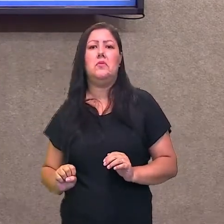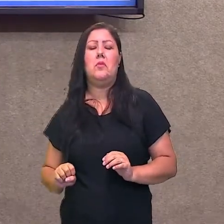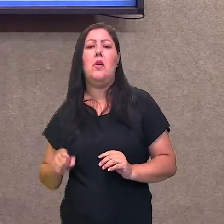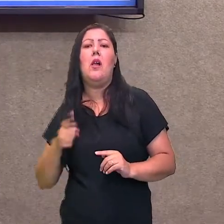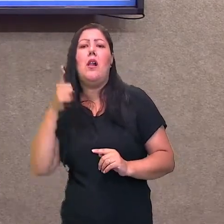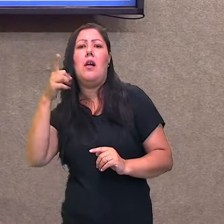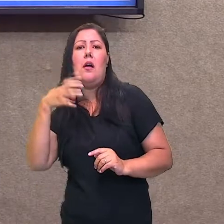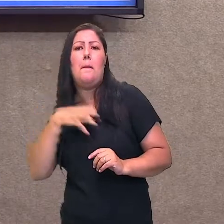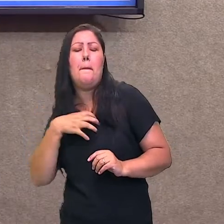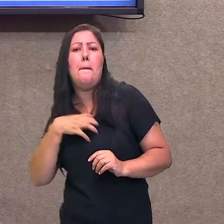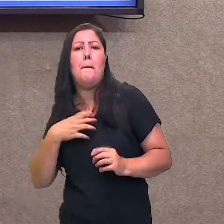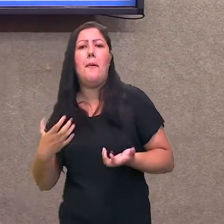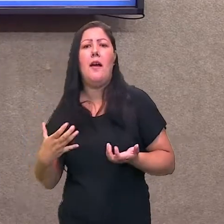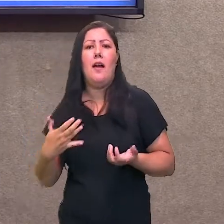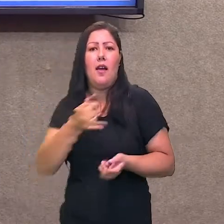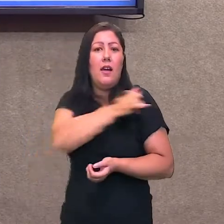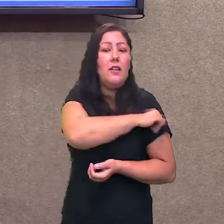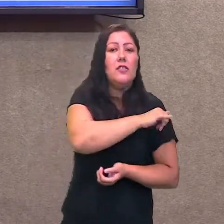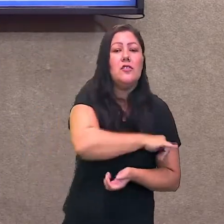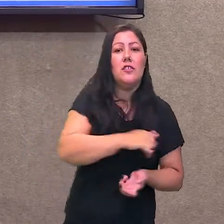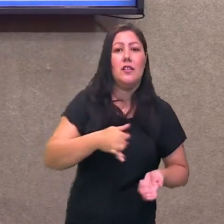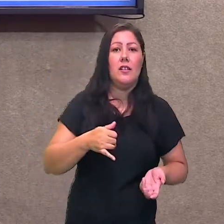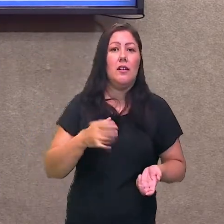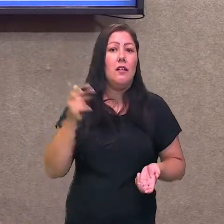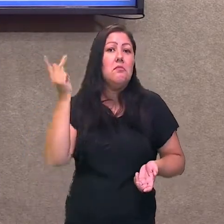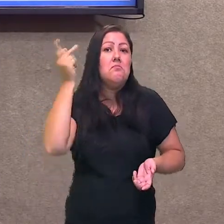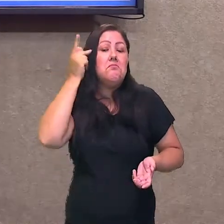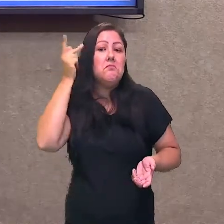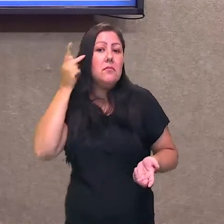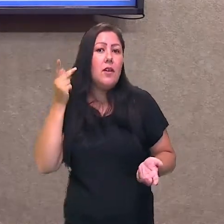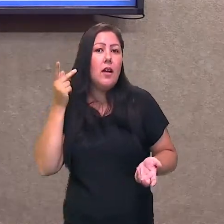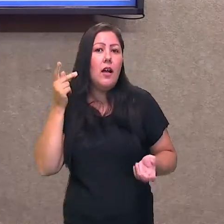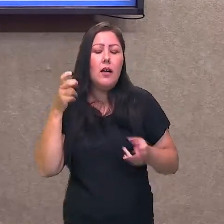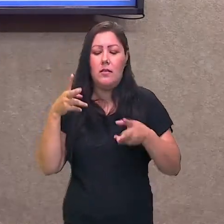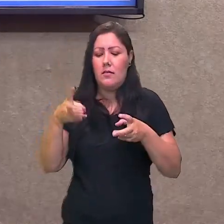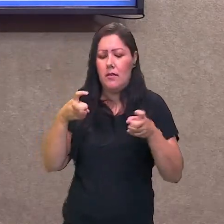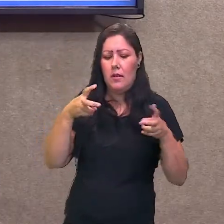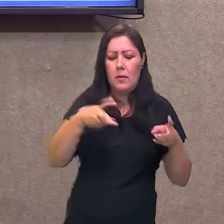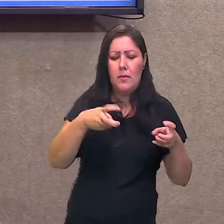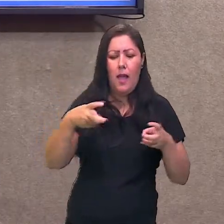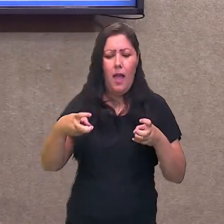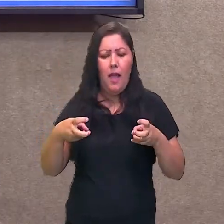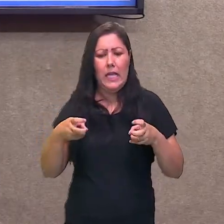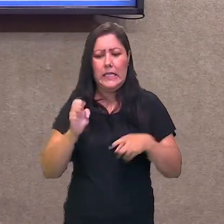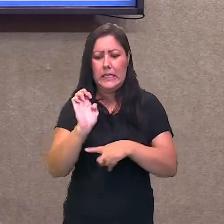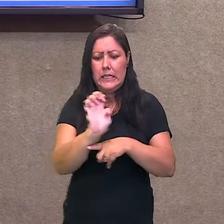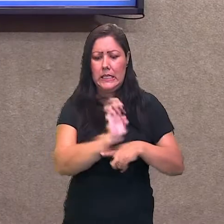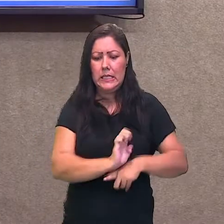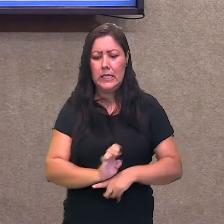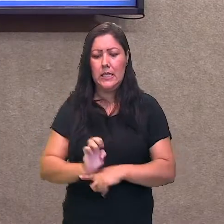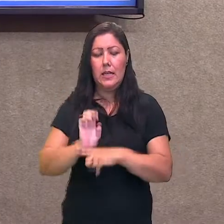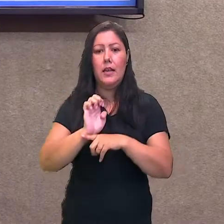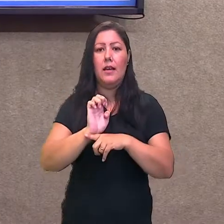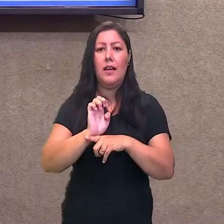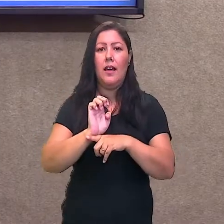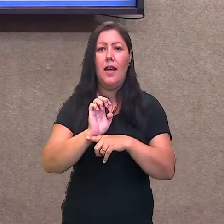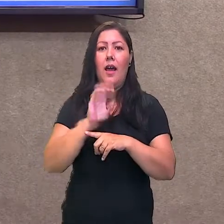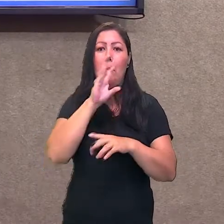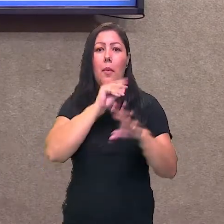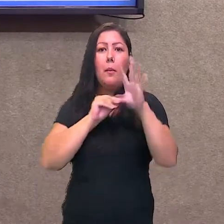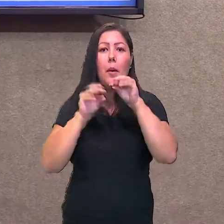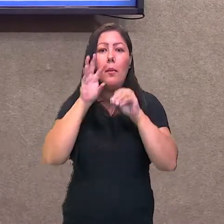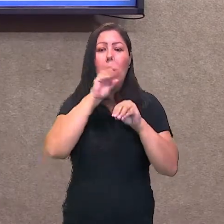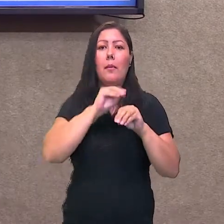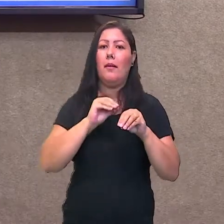de qualquer estado, você vai perceber que existe o quê? Um sotaque